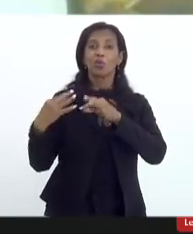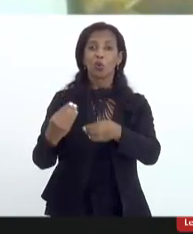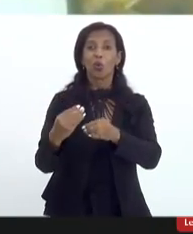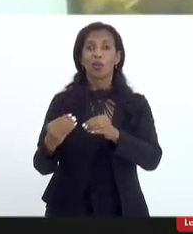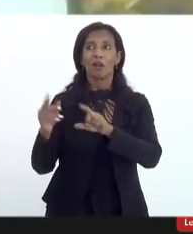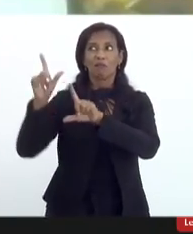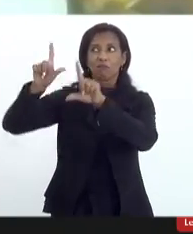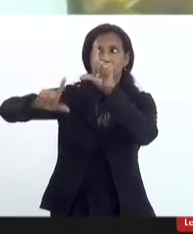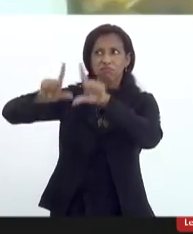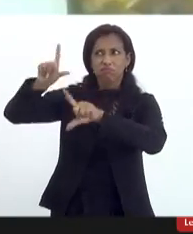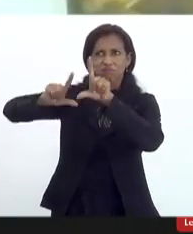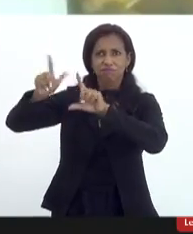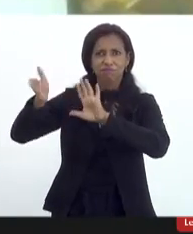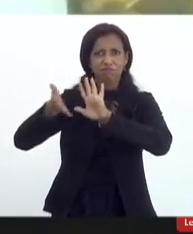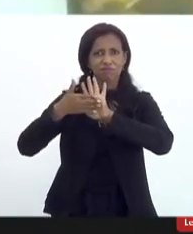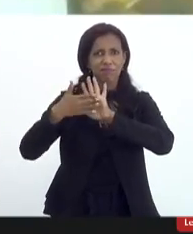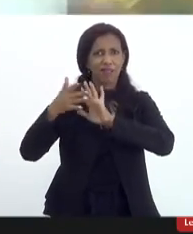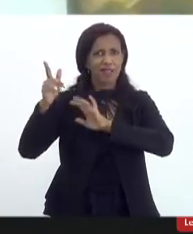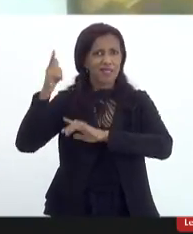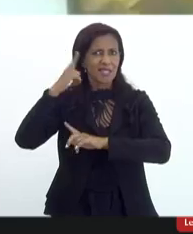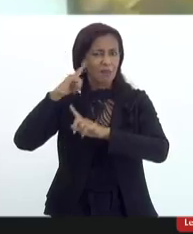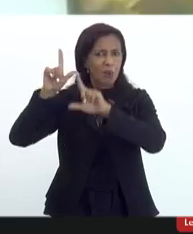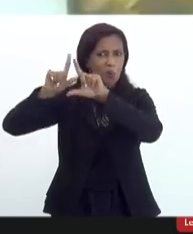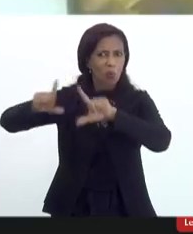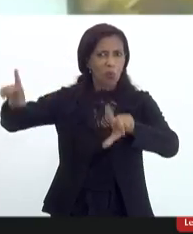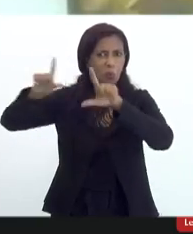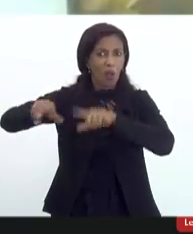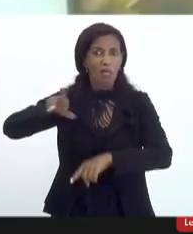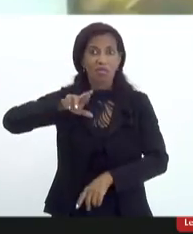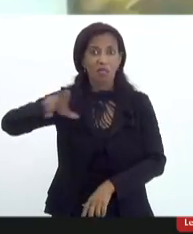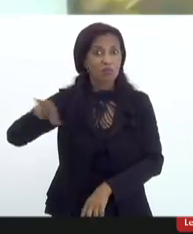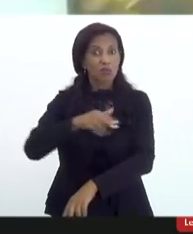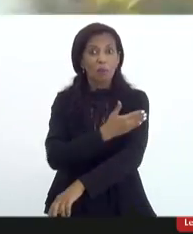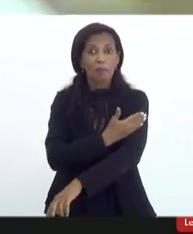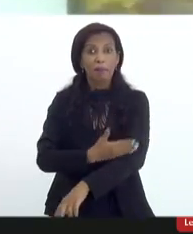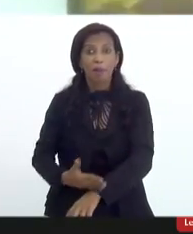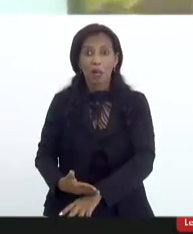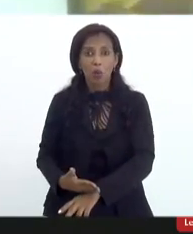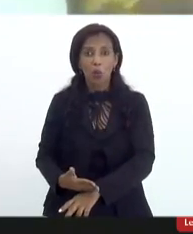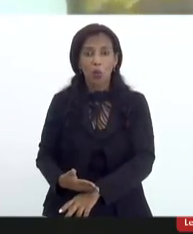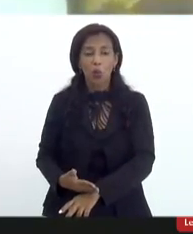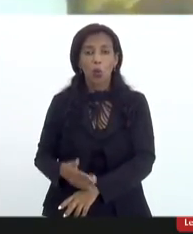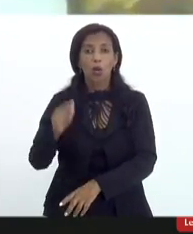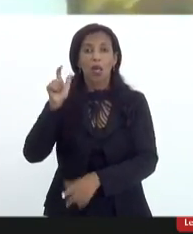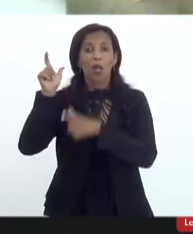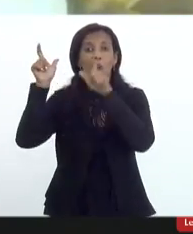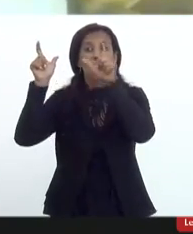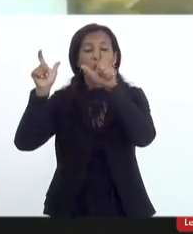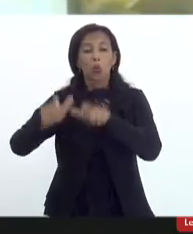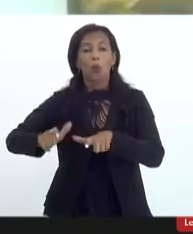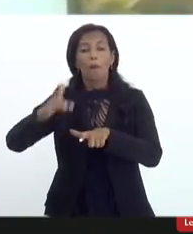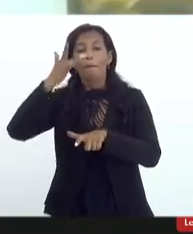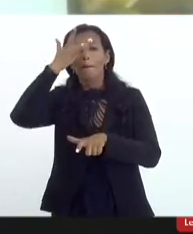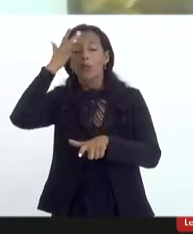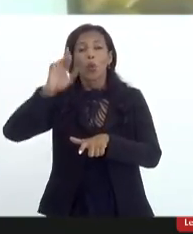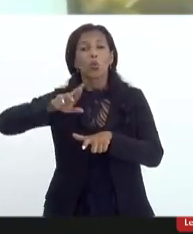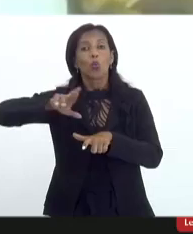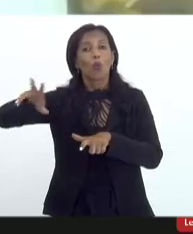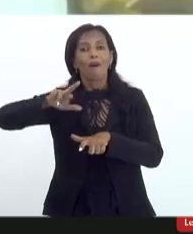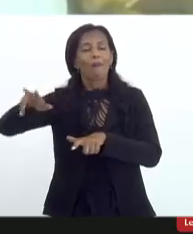propaganda da mídia, sabe-se, no mínimo, que é uma religião não branca. O Oriente Médio é território de pessoas não